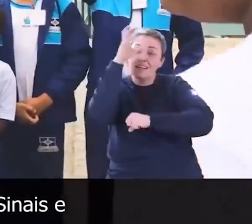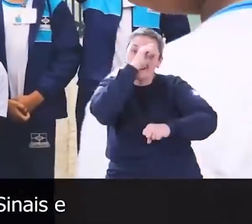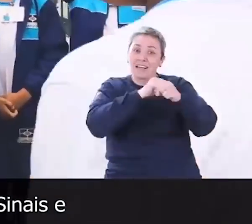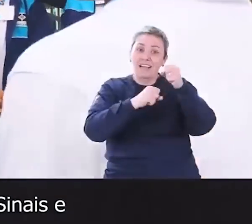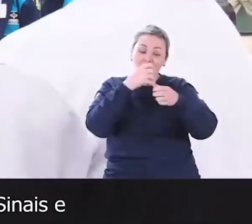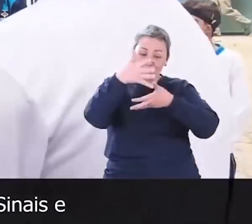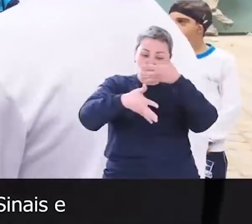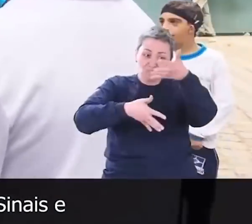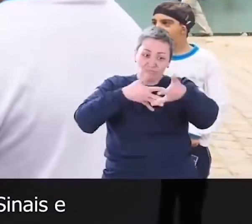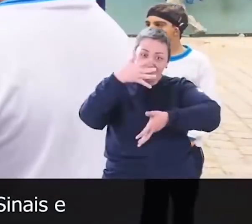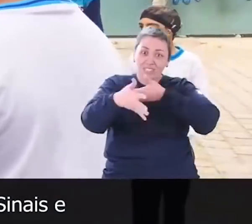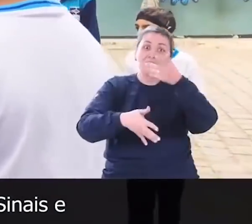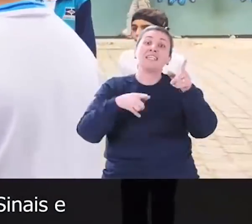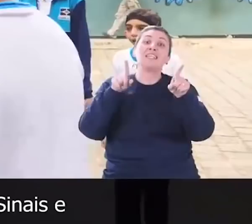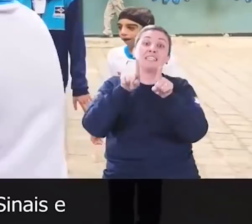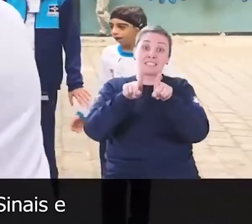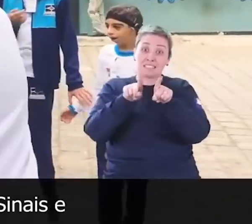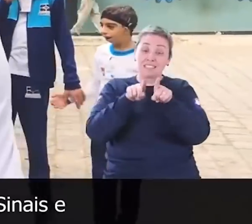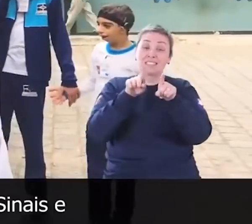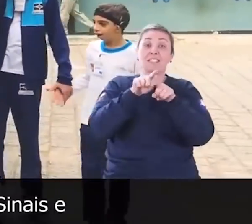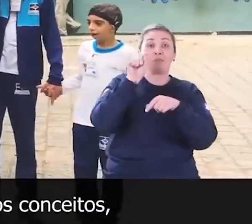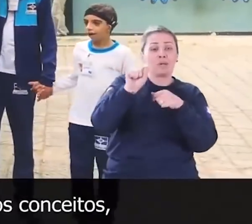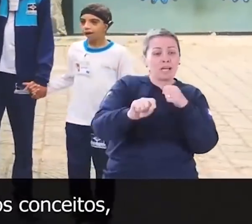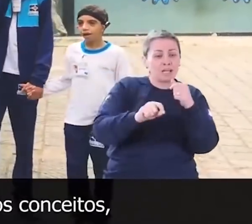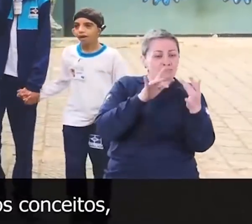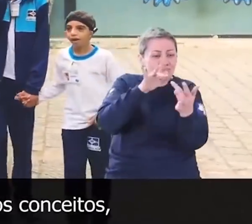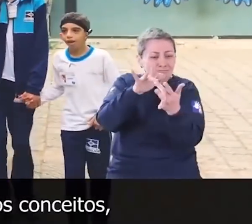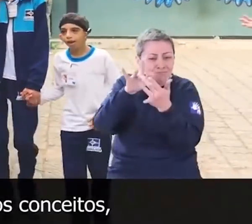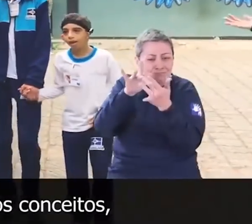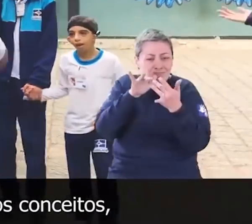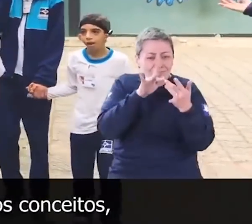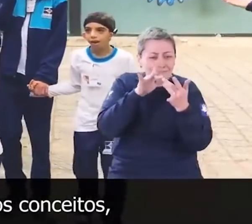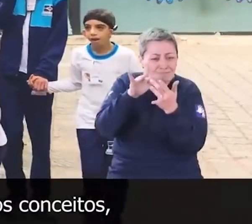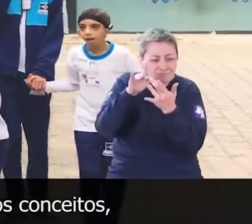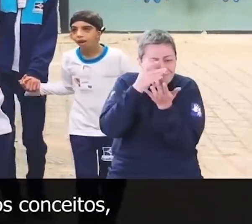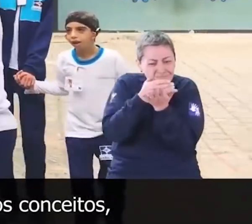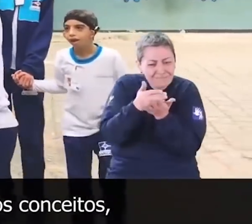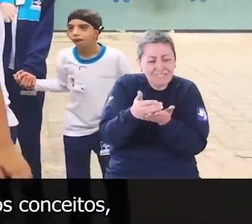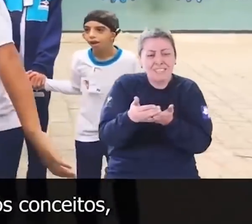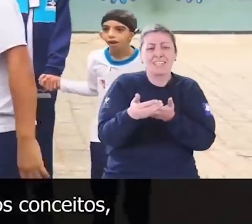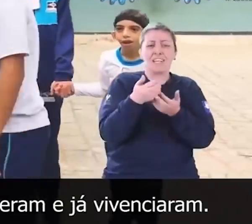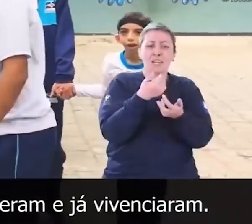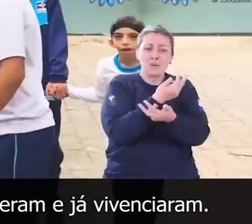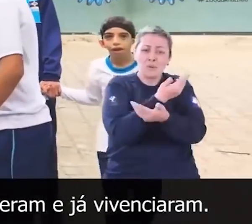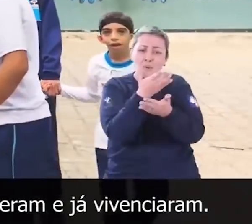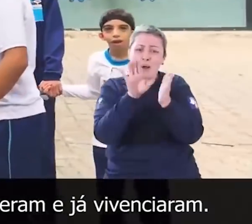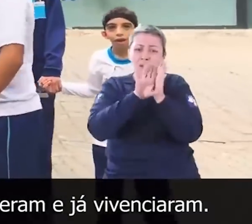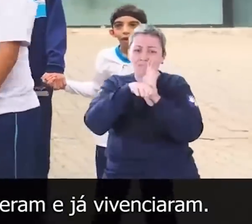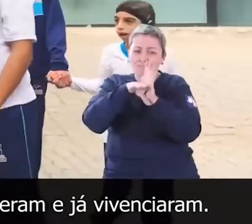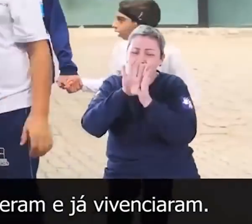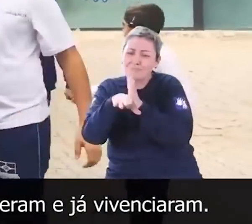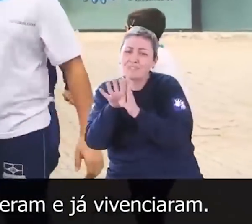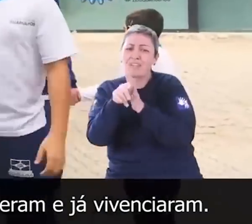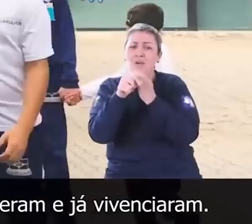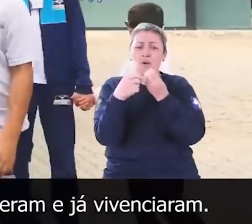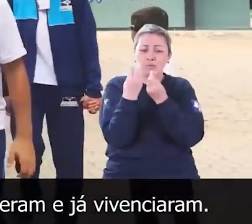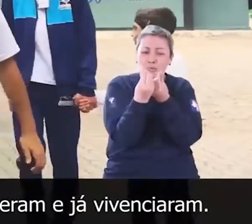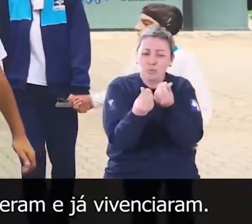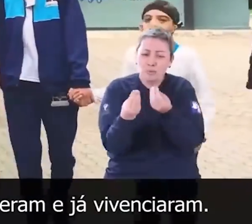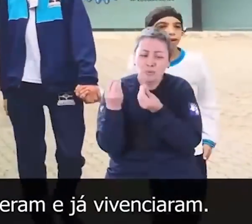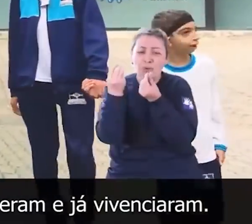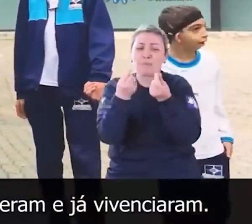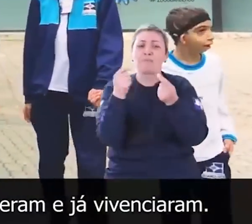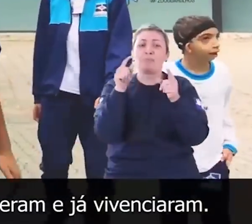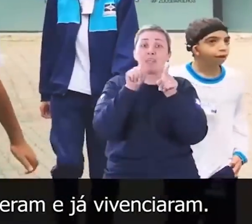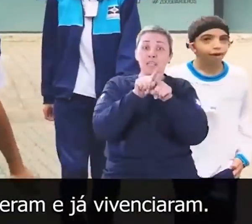ali aprendendo a língua de sinais e tendo os seus primeiros contatos com muitos conceitos,